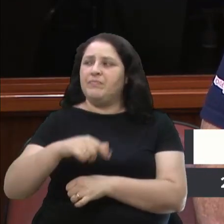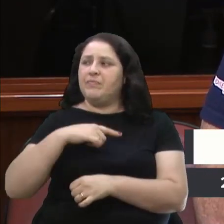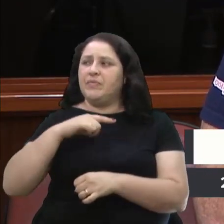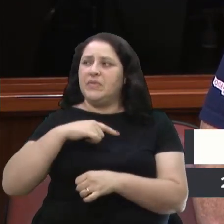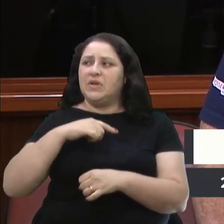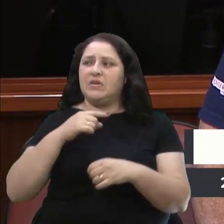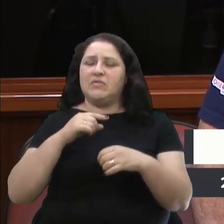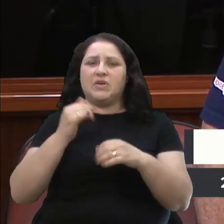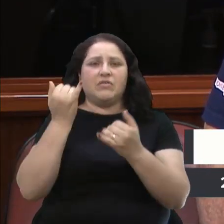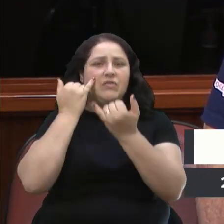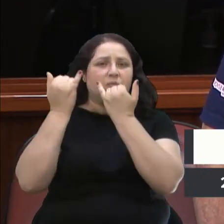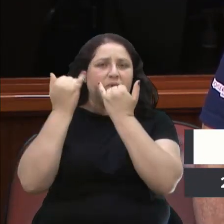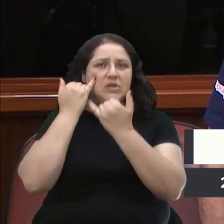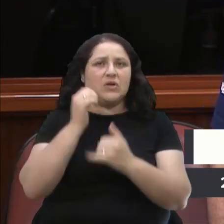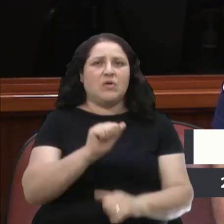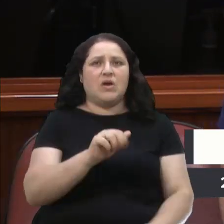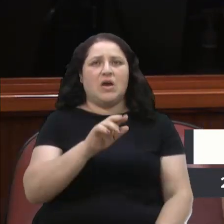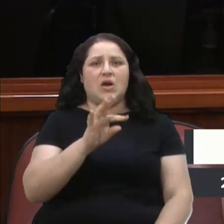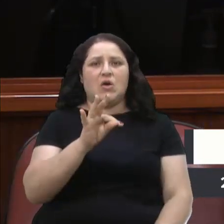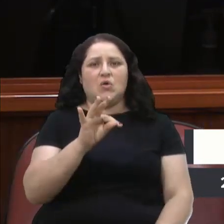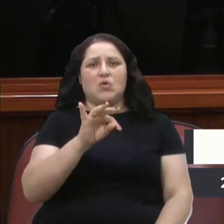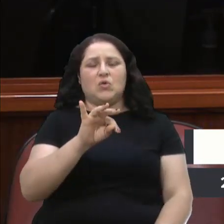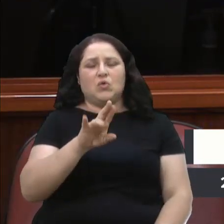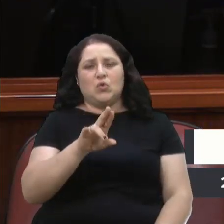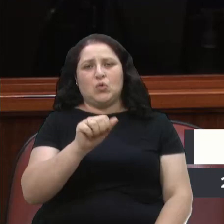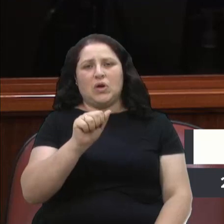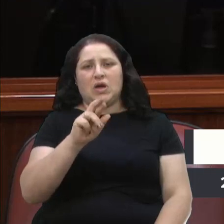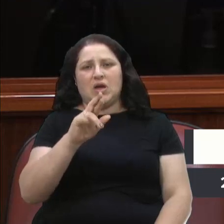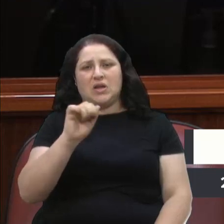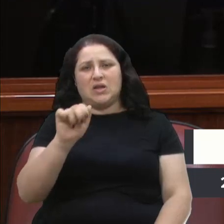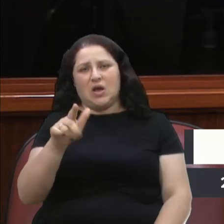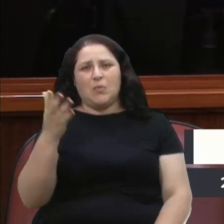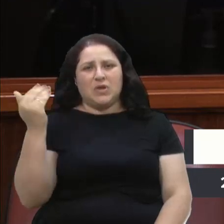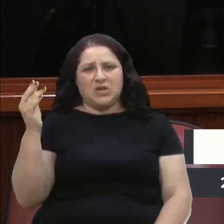do atuarial, que era da FAURGS.